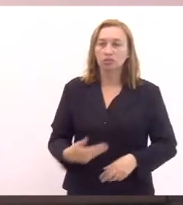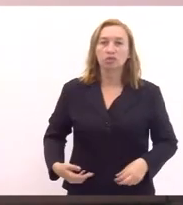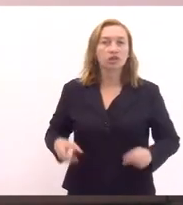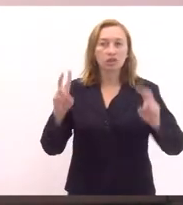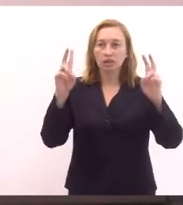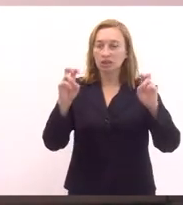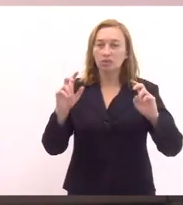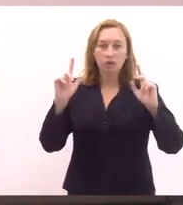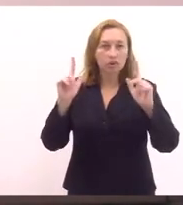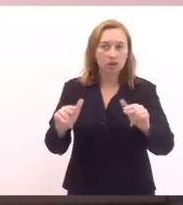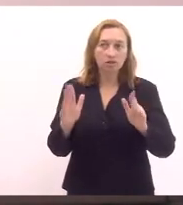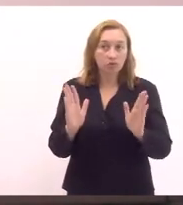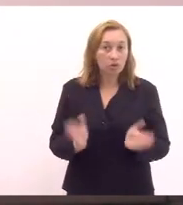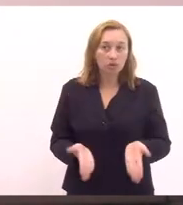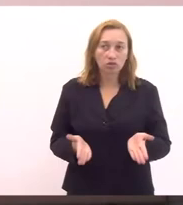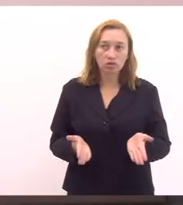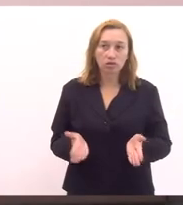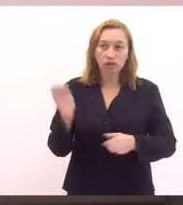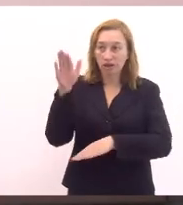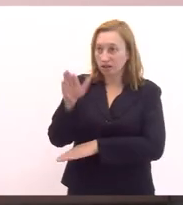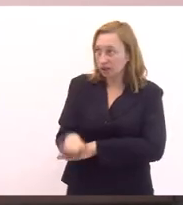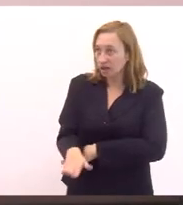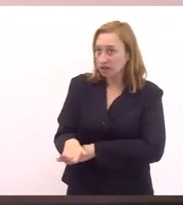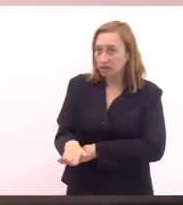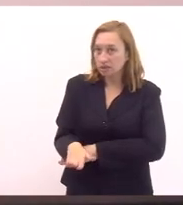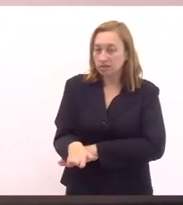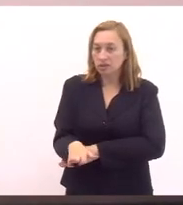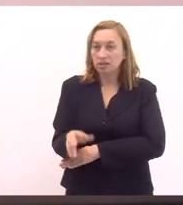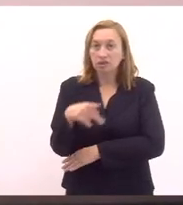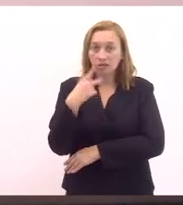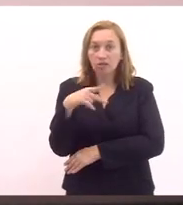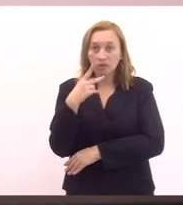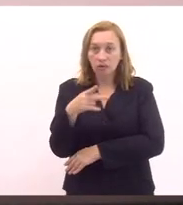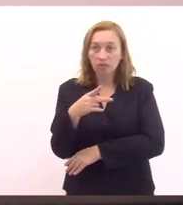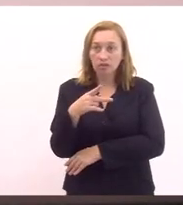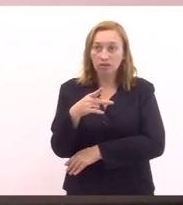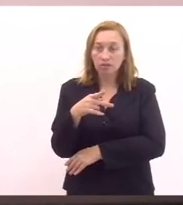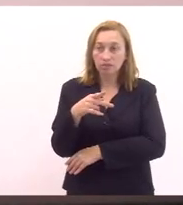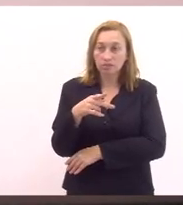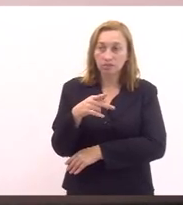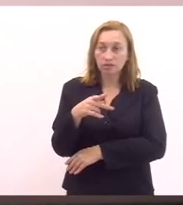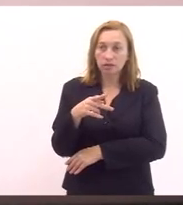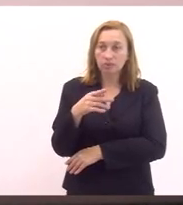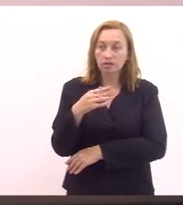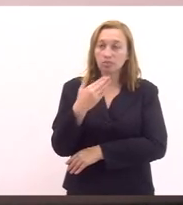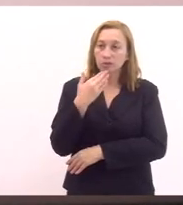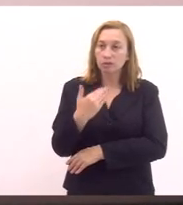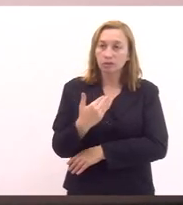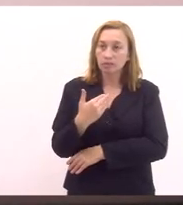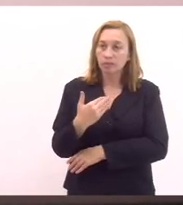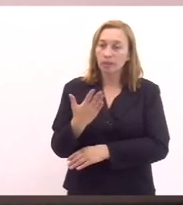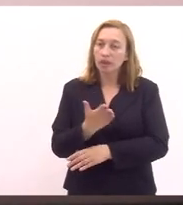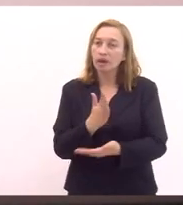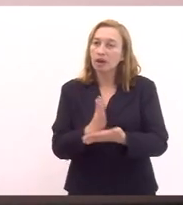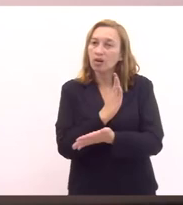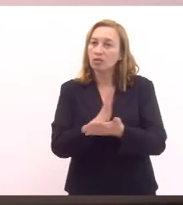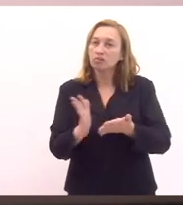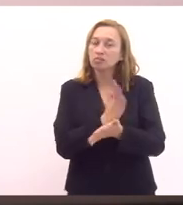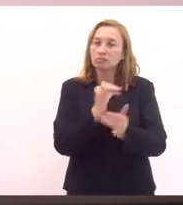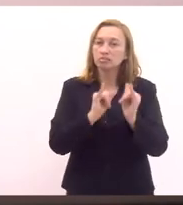mesmo tempo que a gente está realizando aqui de tarde e ele adiantou a meu pedido alguns dados